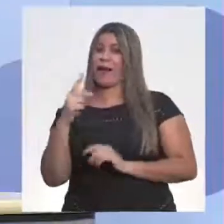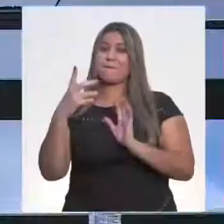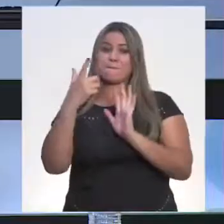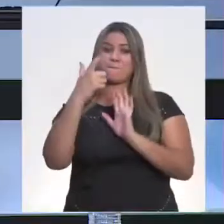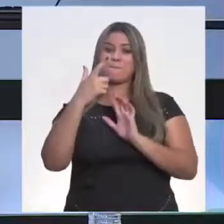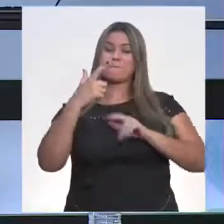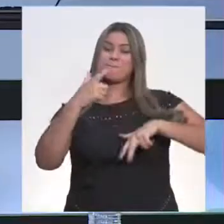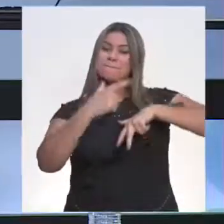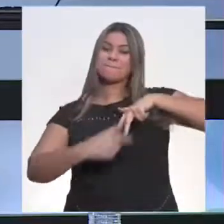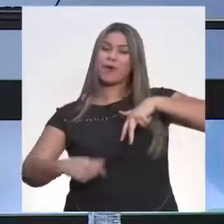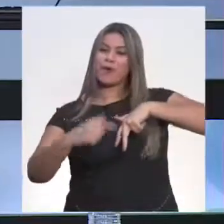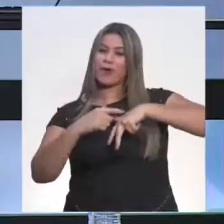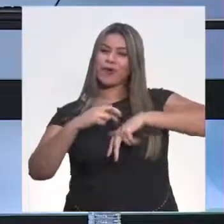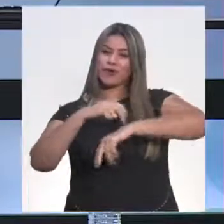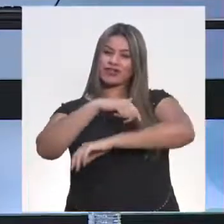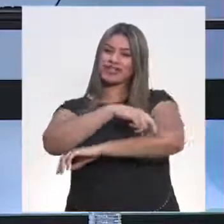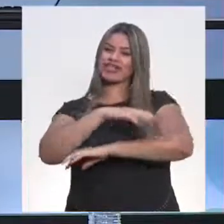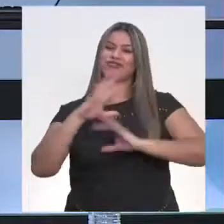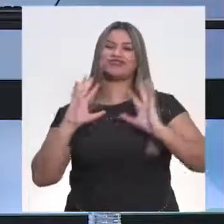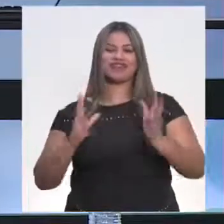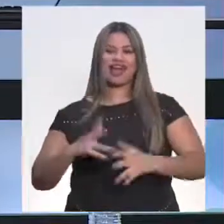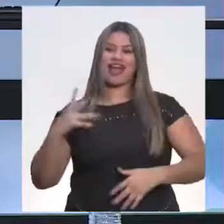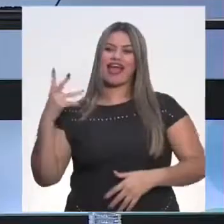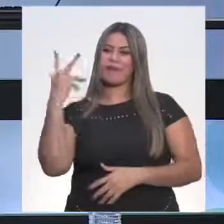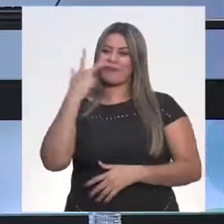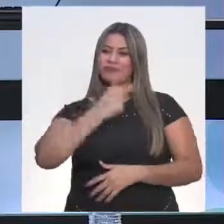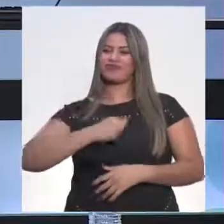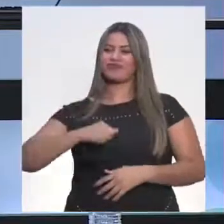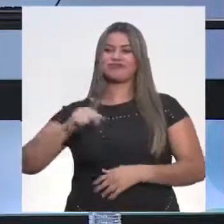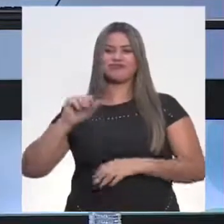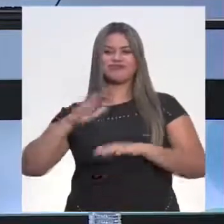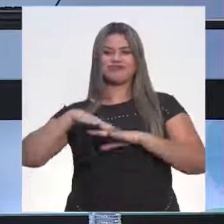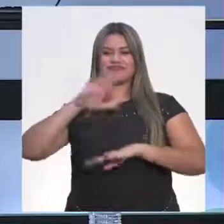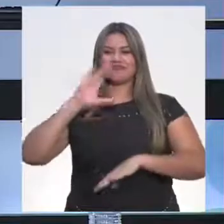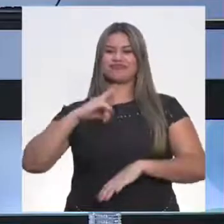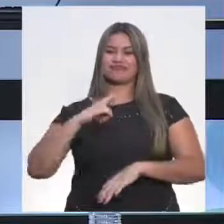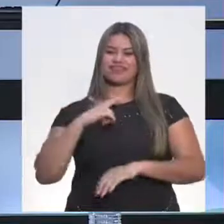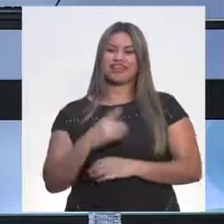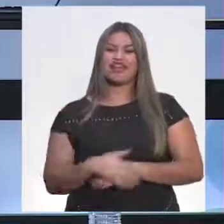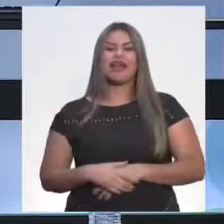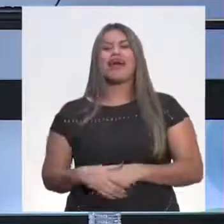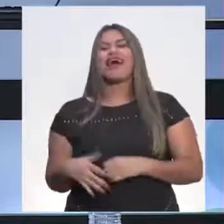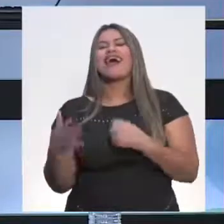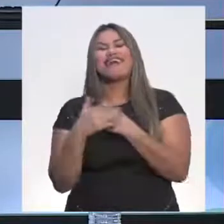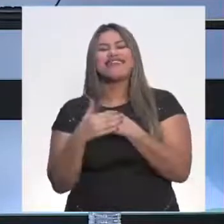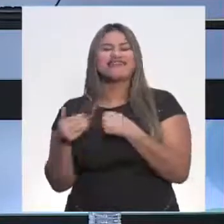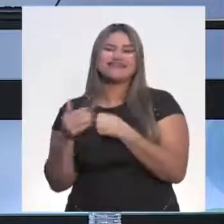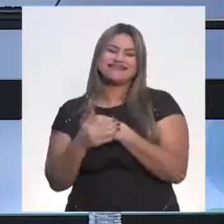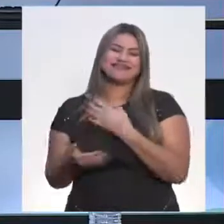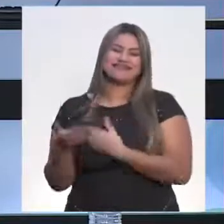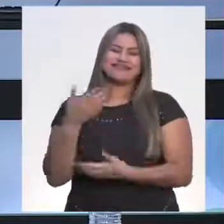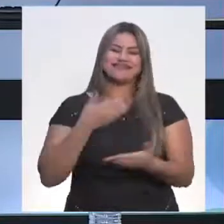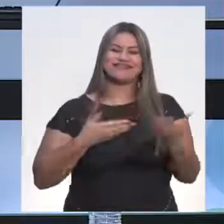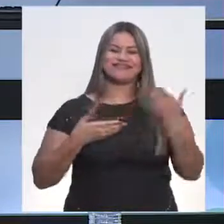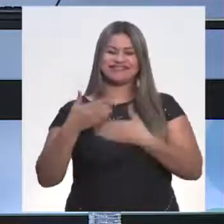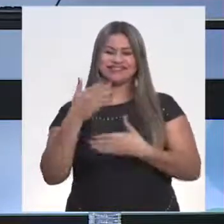isso é muita beleza para uma pessoa só é muito é muito carinho recíproco